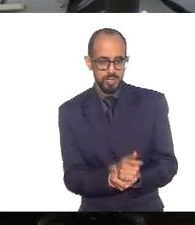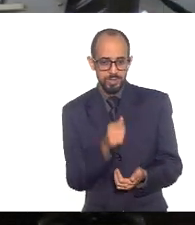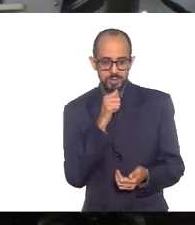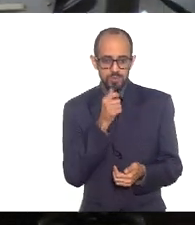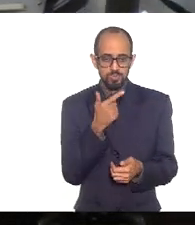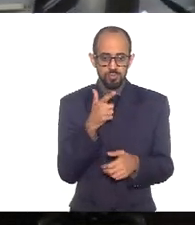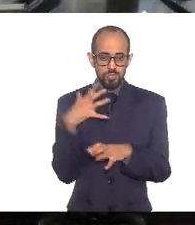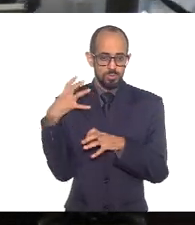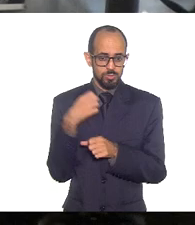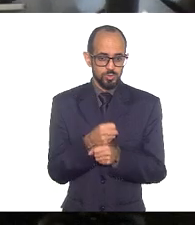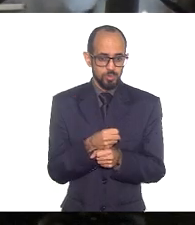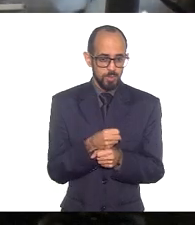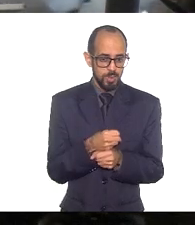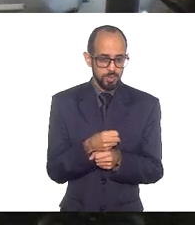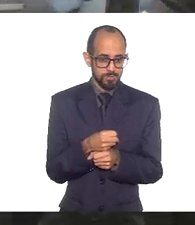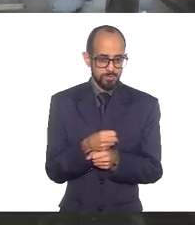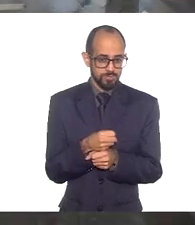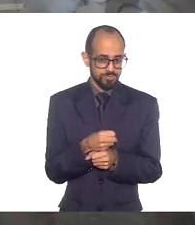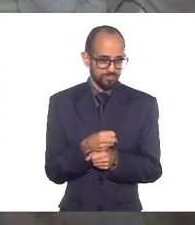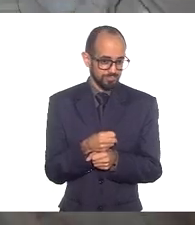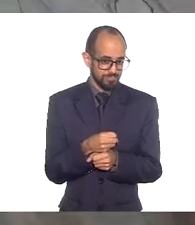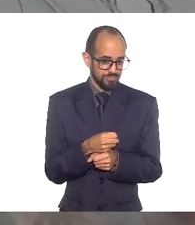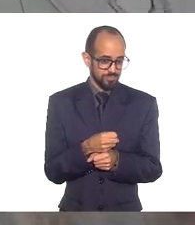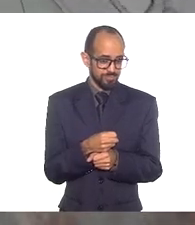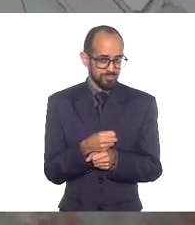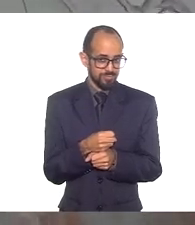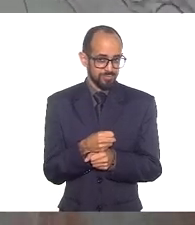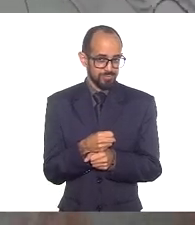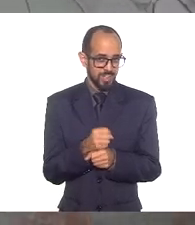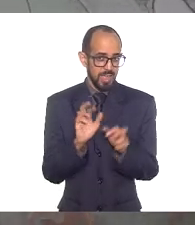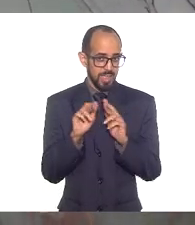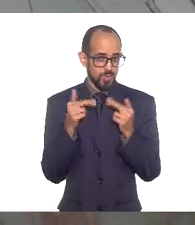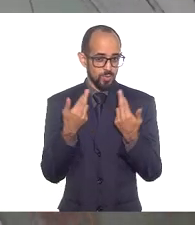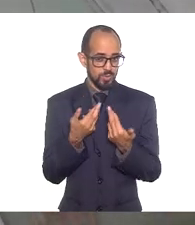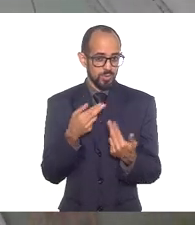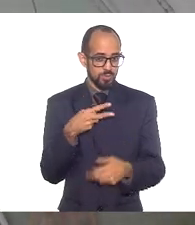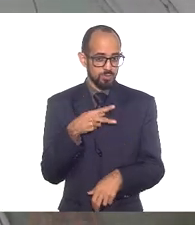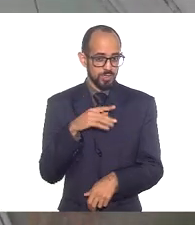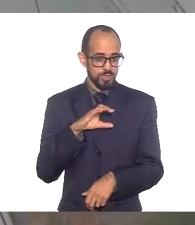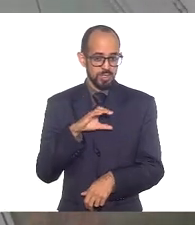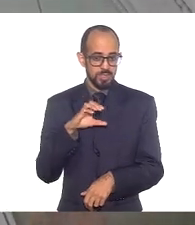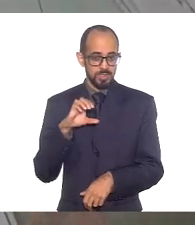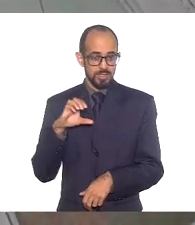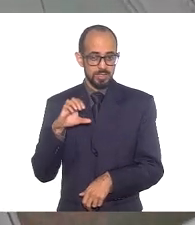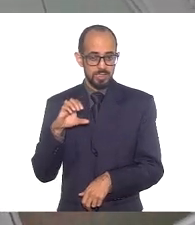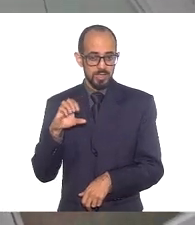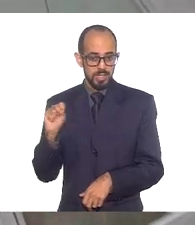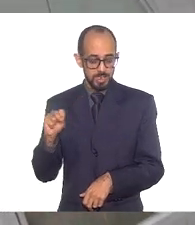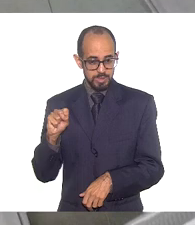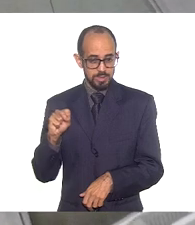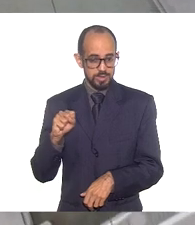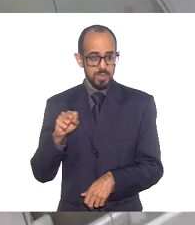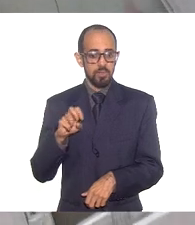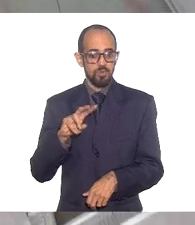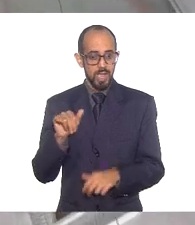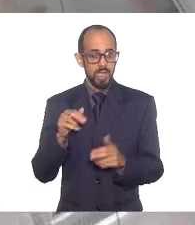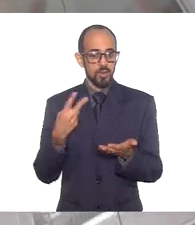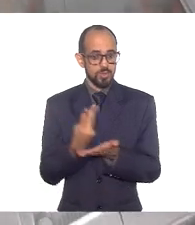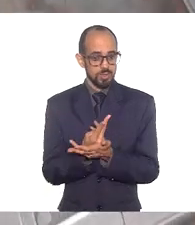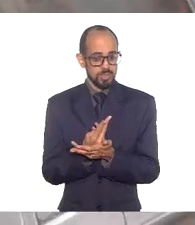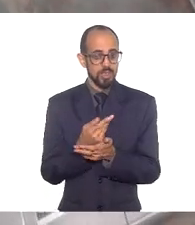tem resultado vamos da reunião lá do pccs pode ela tá acontecendo já já vamos